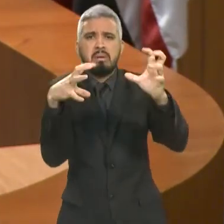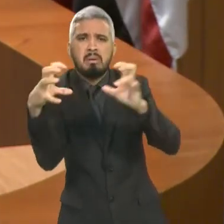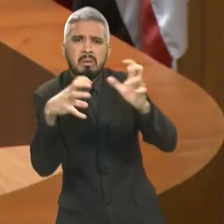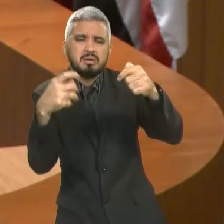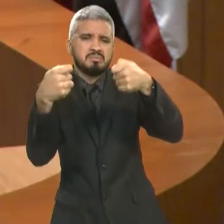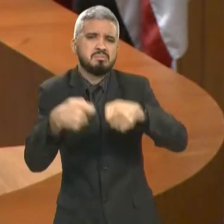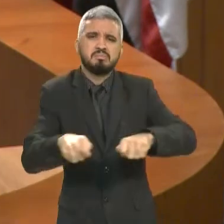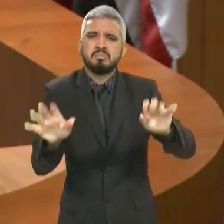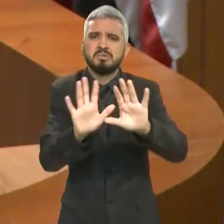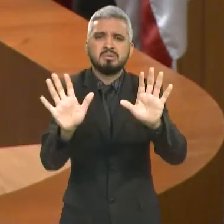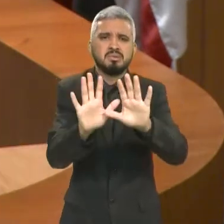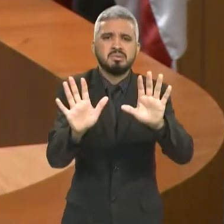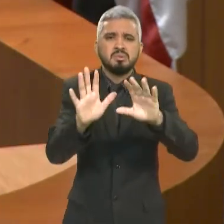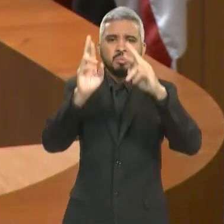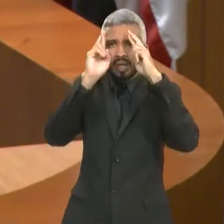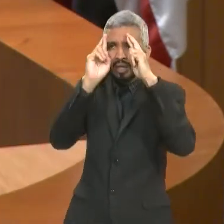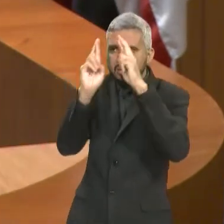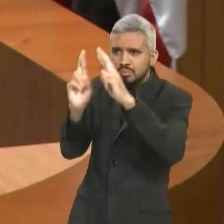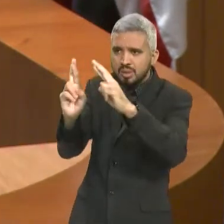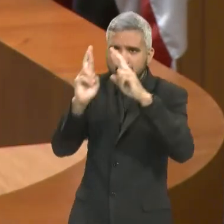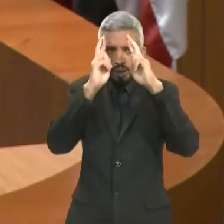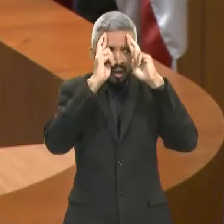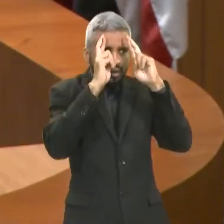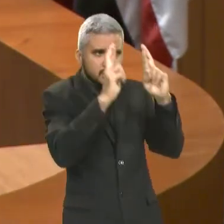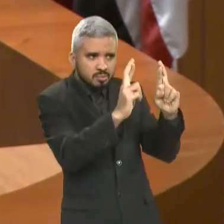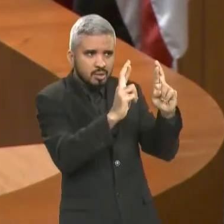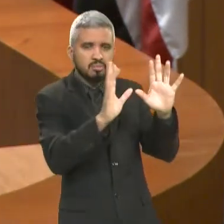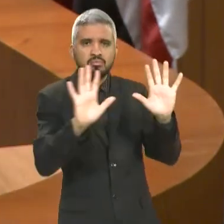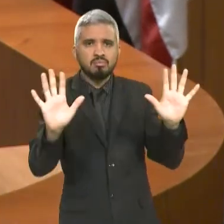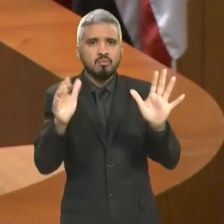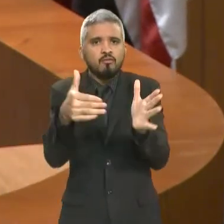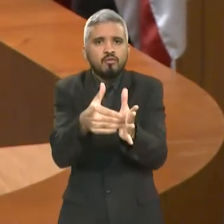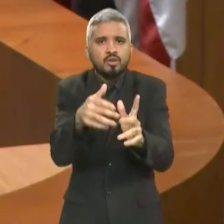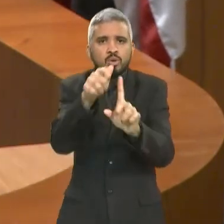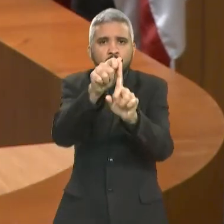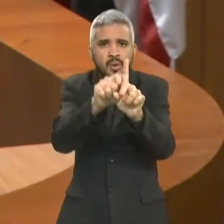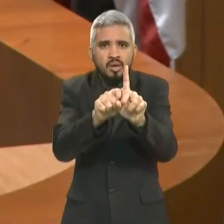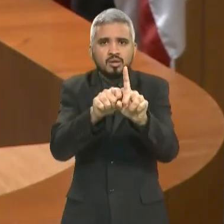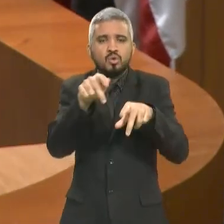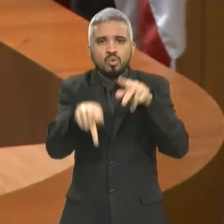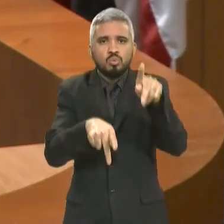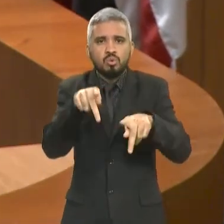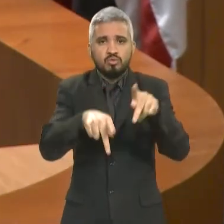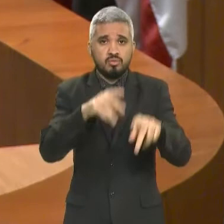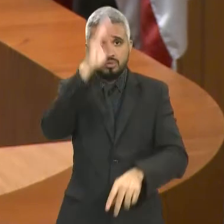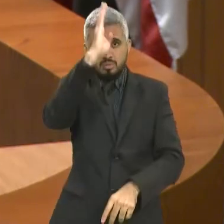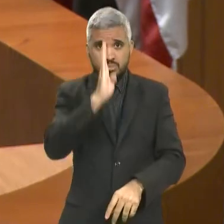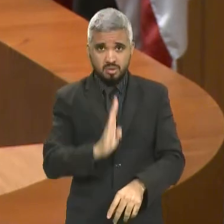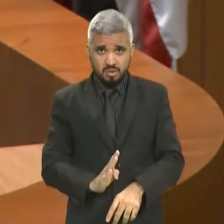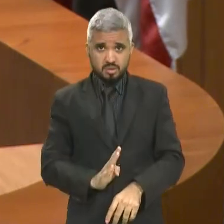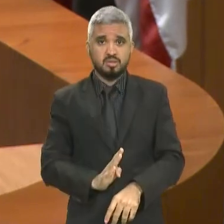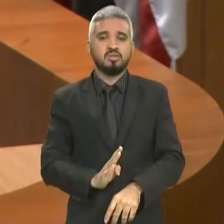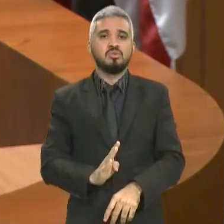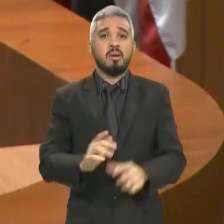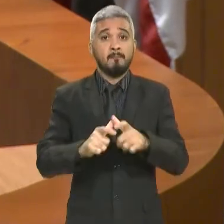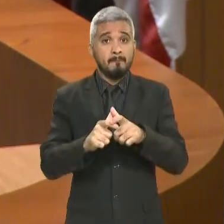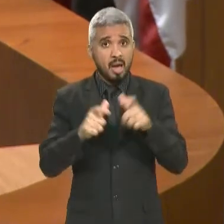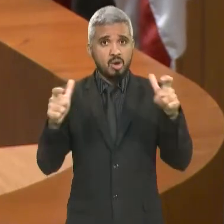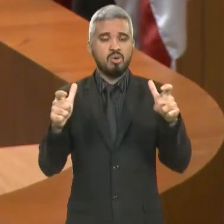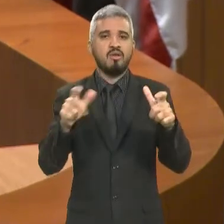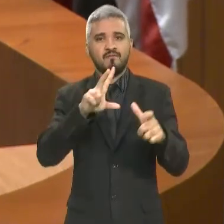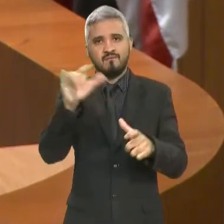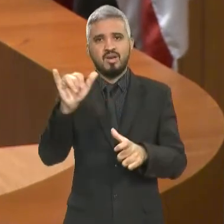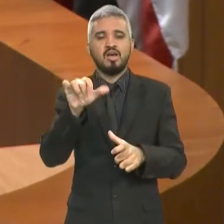a opinião do outro, no final do mês, o Brasil, a população brasileira, os eleitores brasileiros, por maioria, farão a